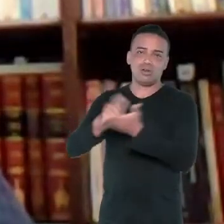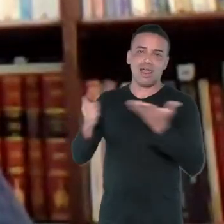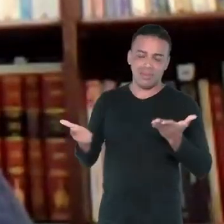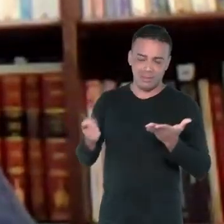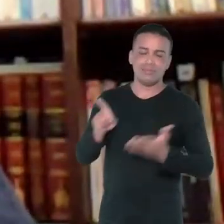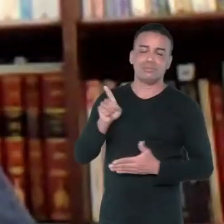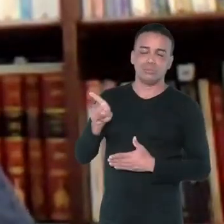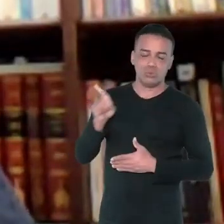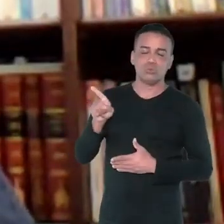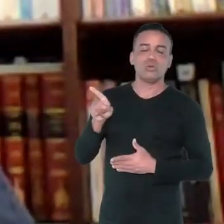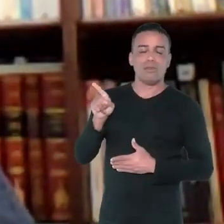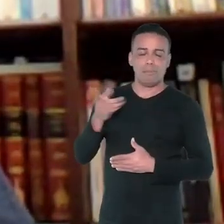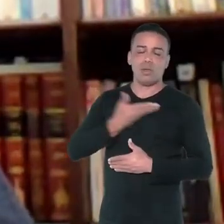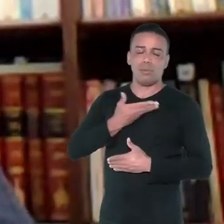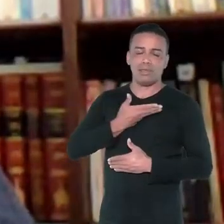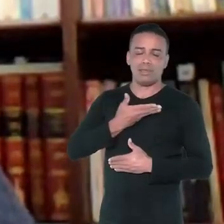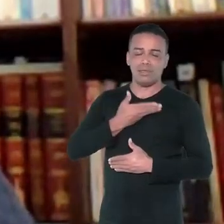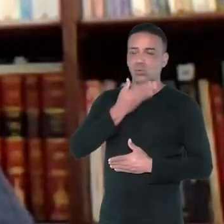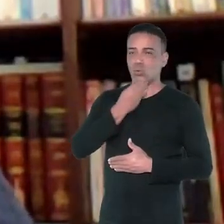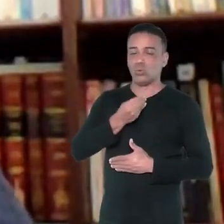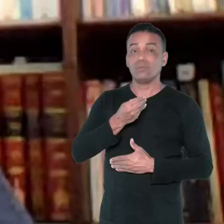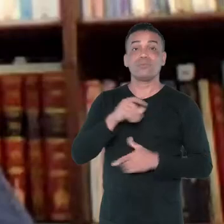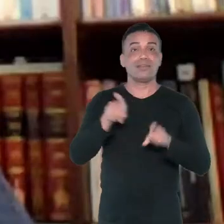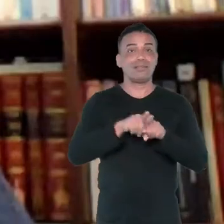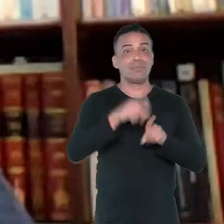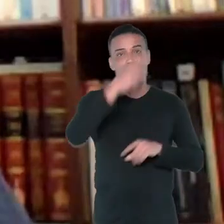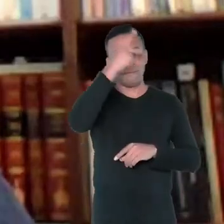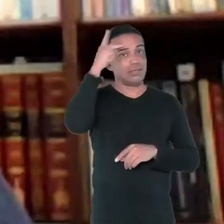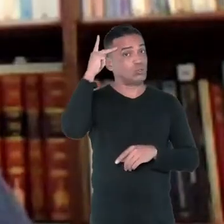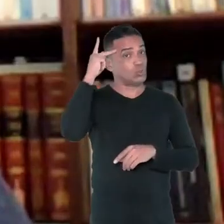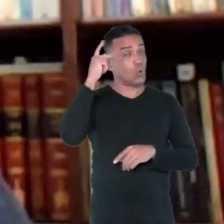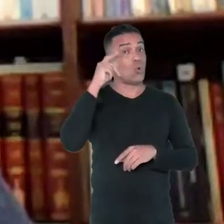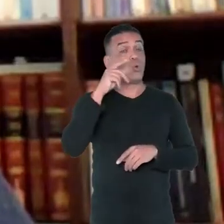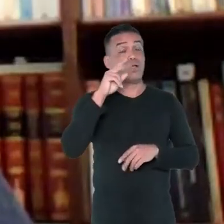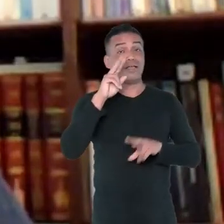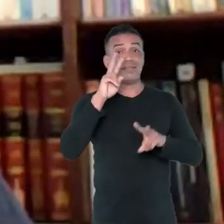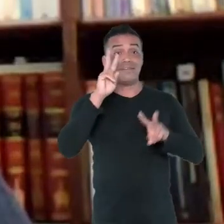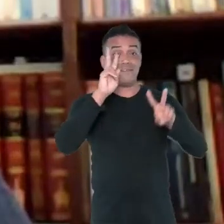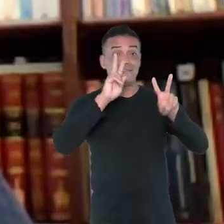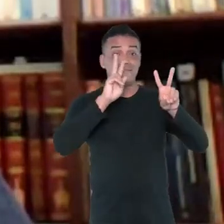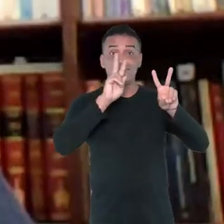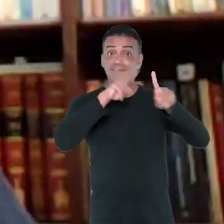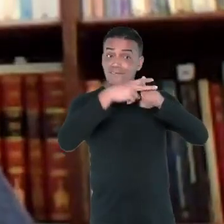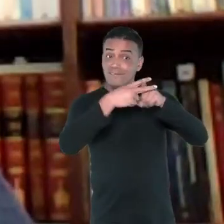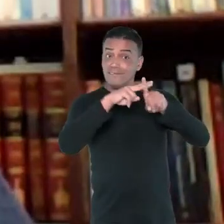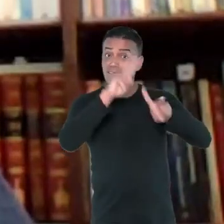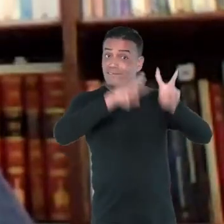e para a pessoa que também fez a primeira revisão, que também